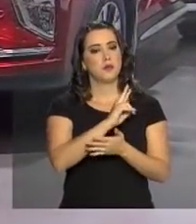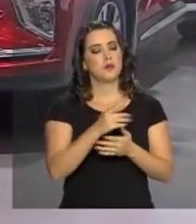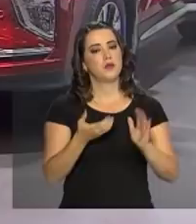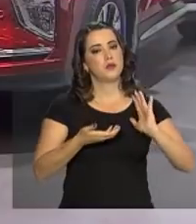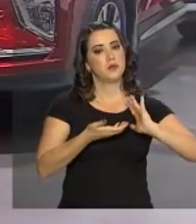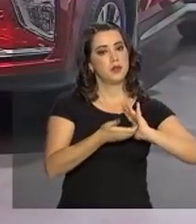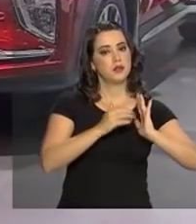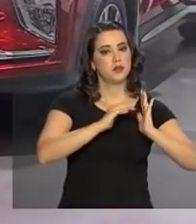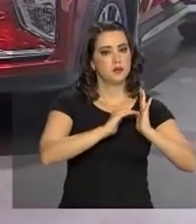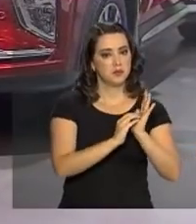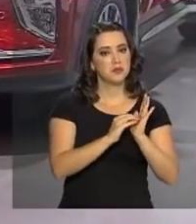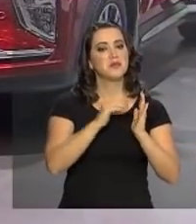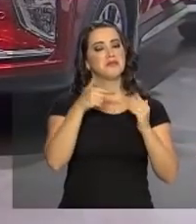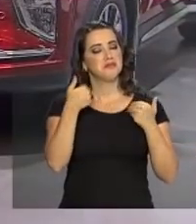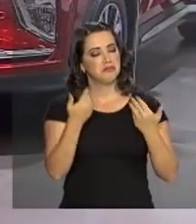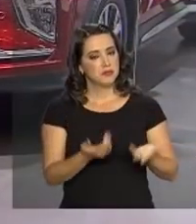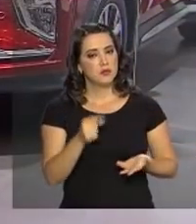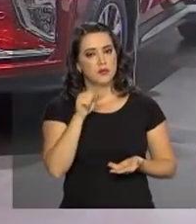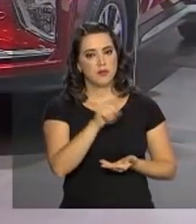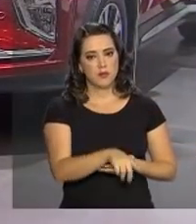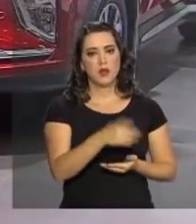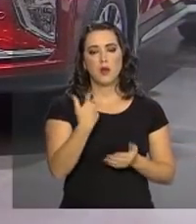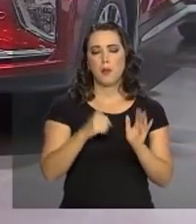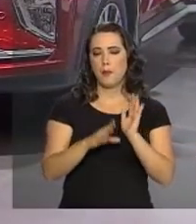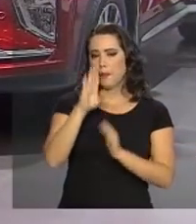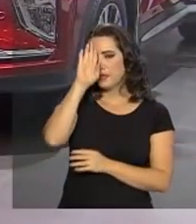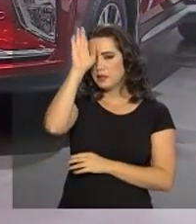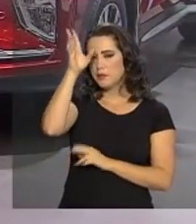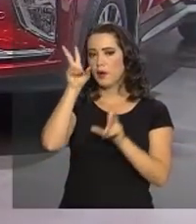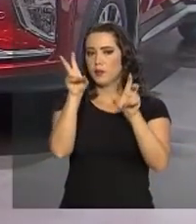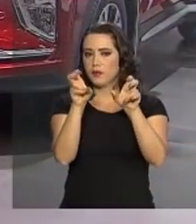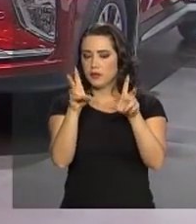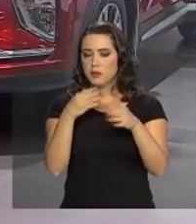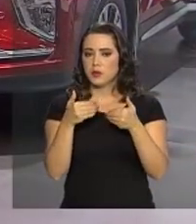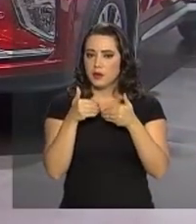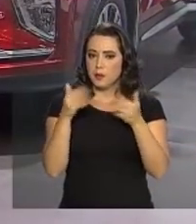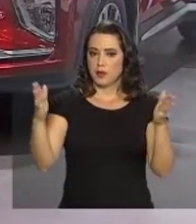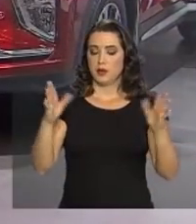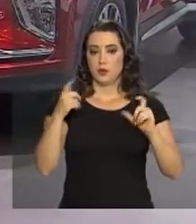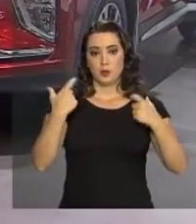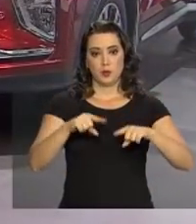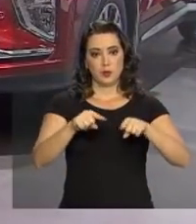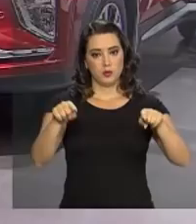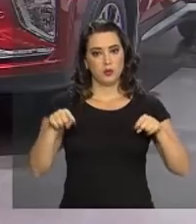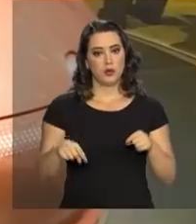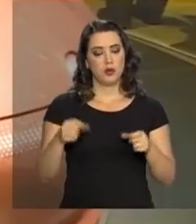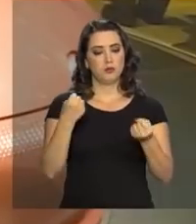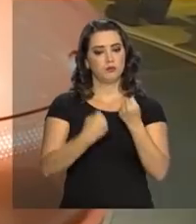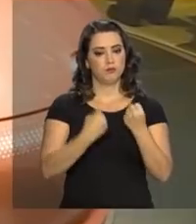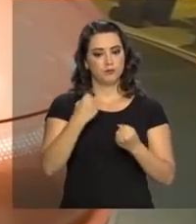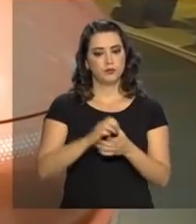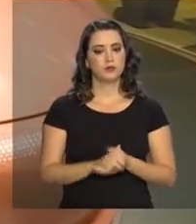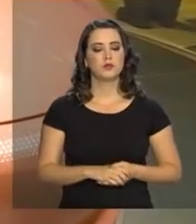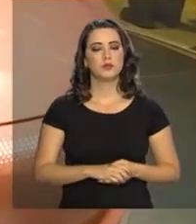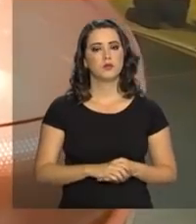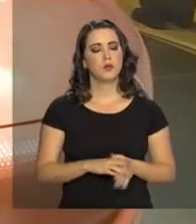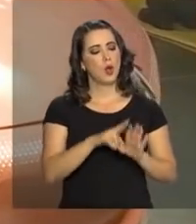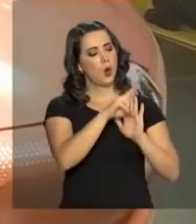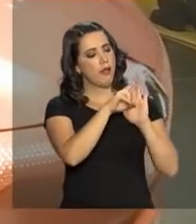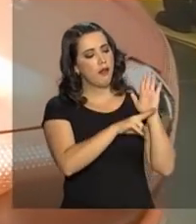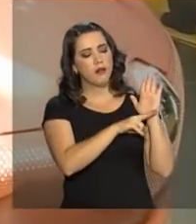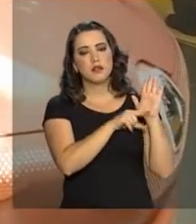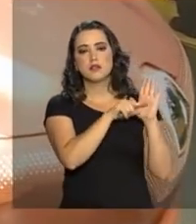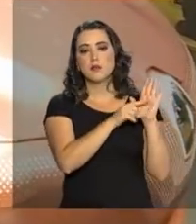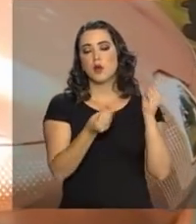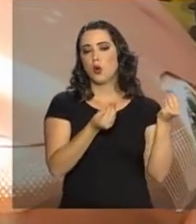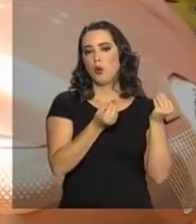Senado. Não à toa, o Rota 2030 foi o principal assunto na abertura do Salão do Automóvel. A medida define regras para